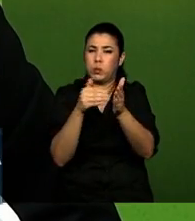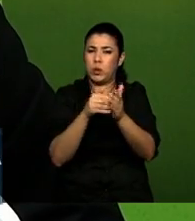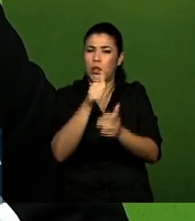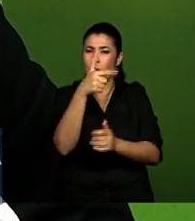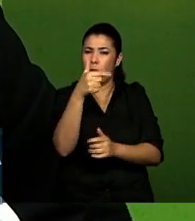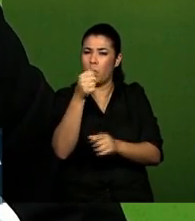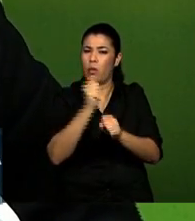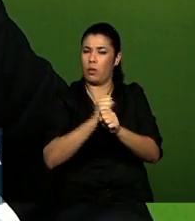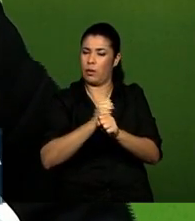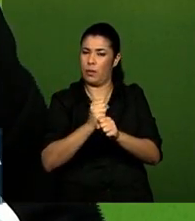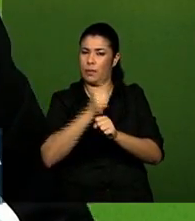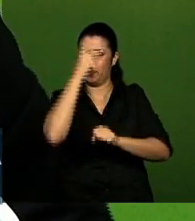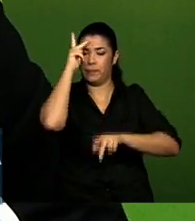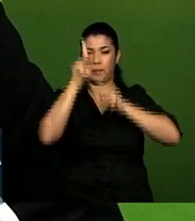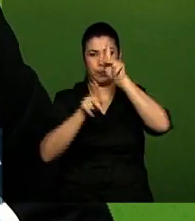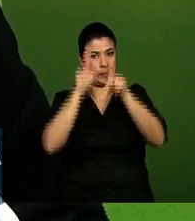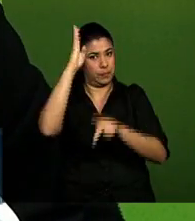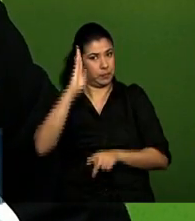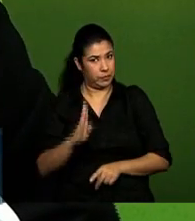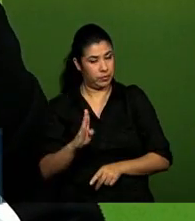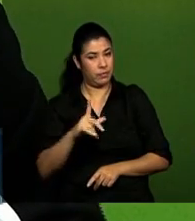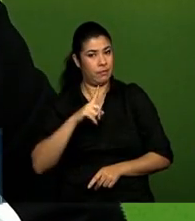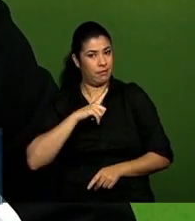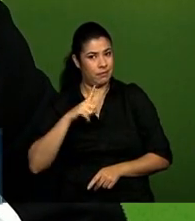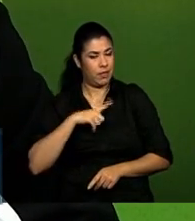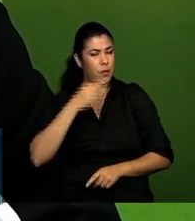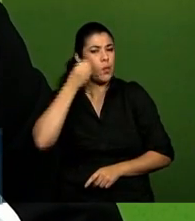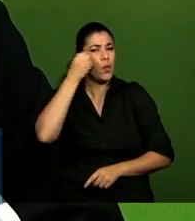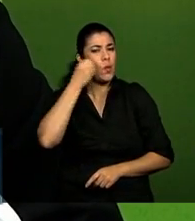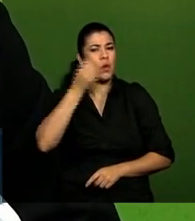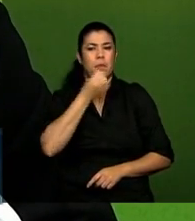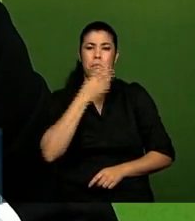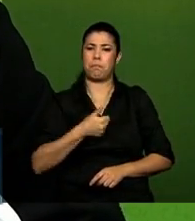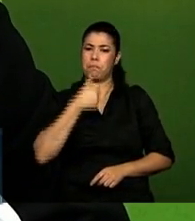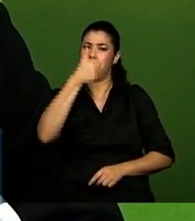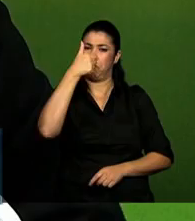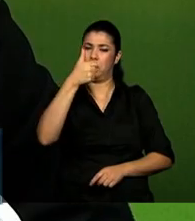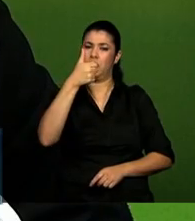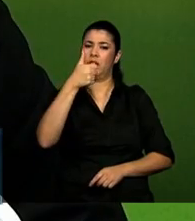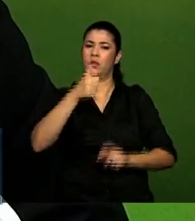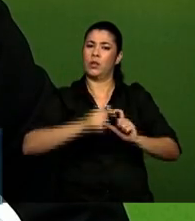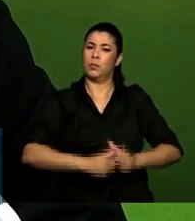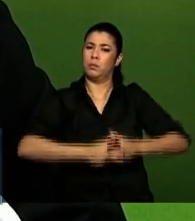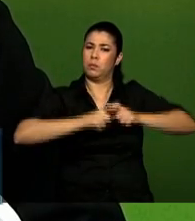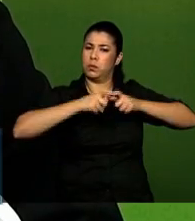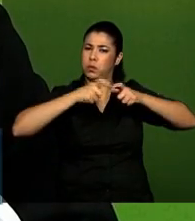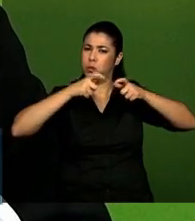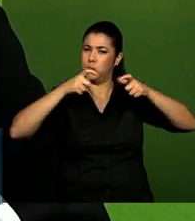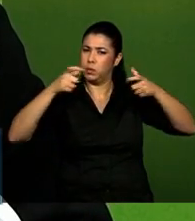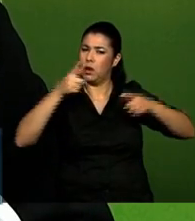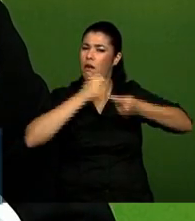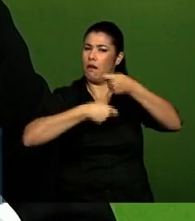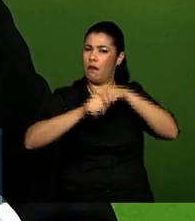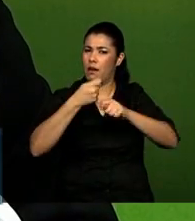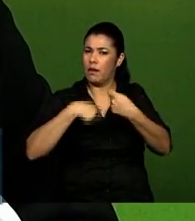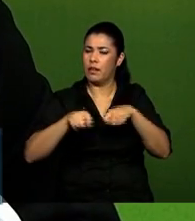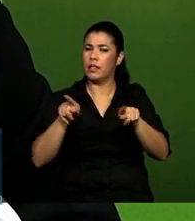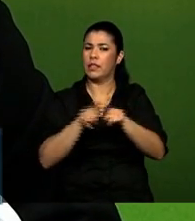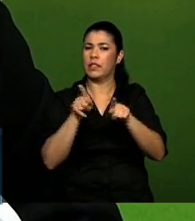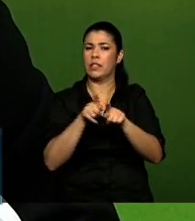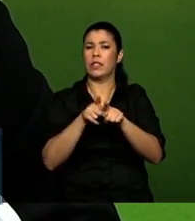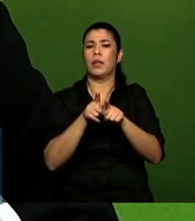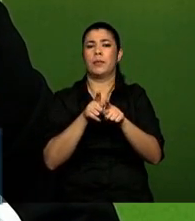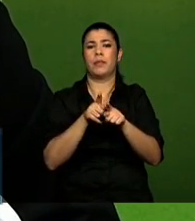uma experiência é muito positiva né de crescimento econômico com inclusão social com